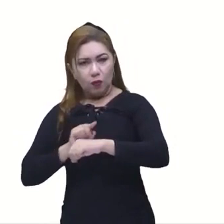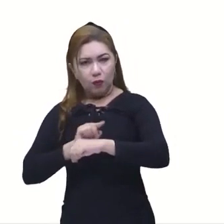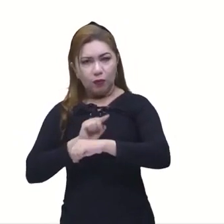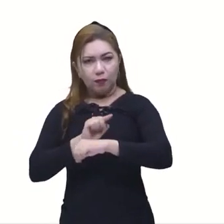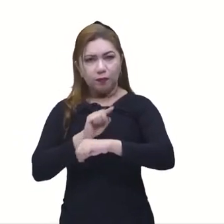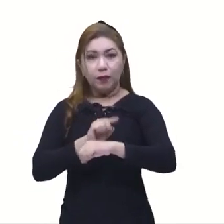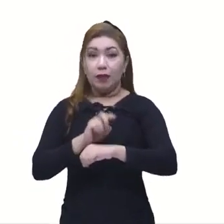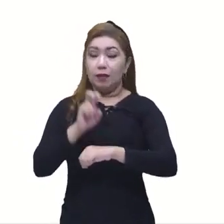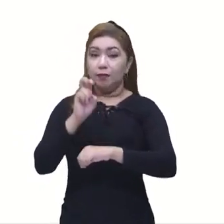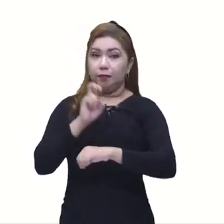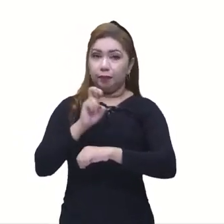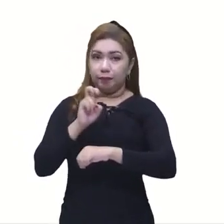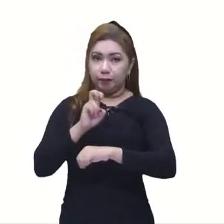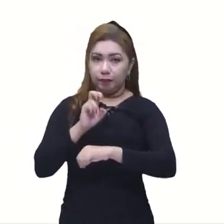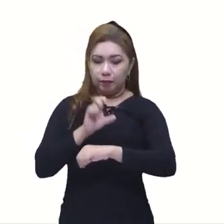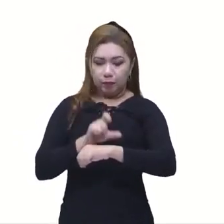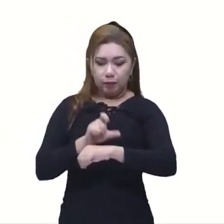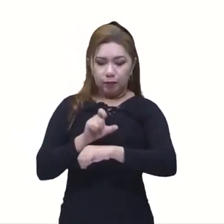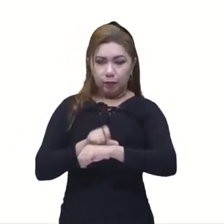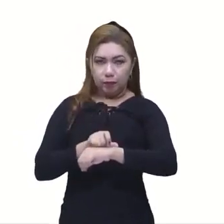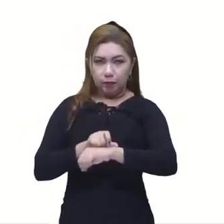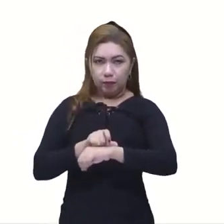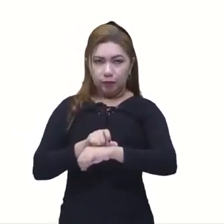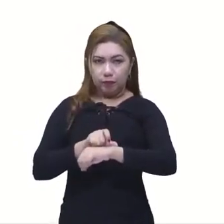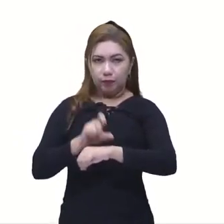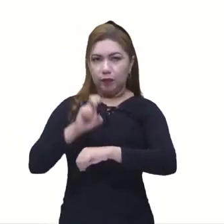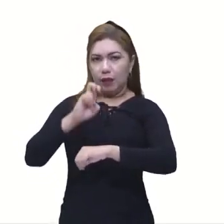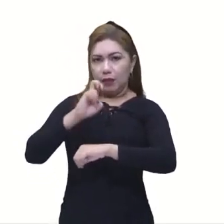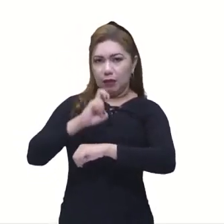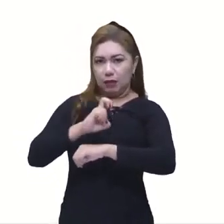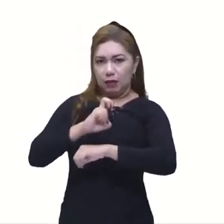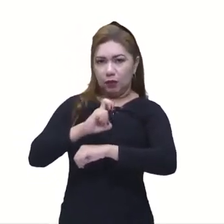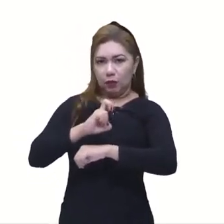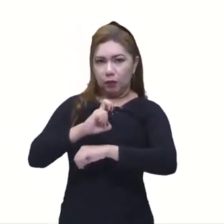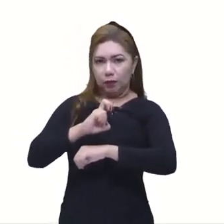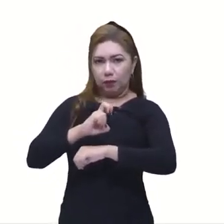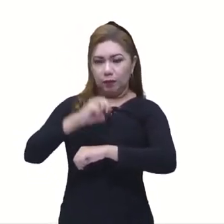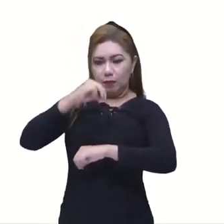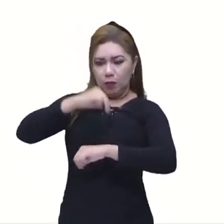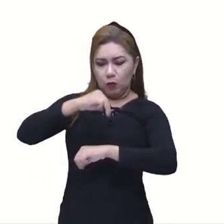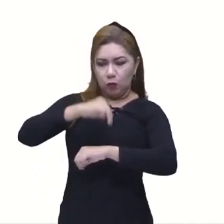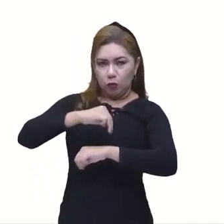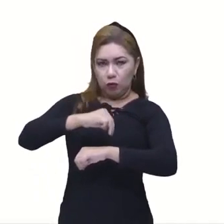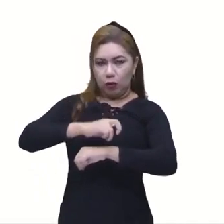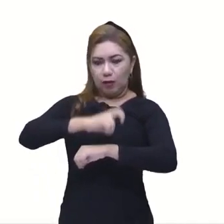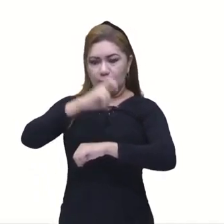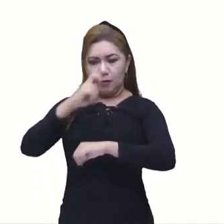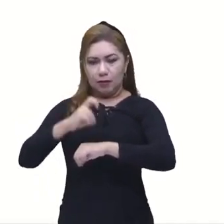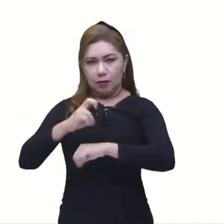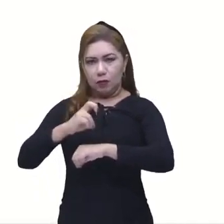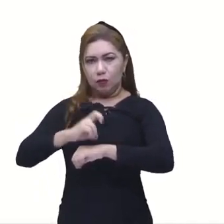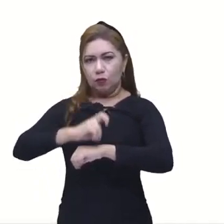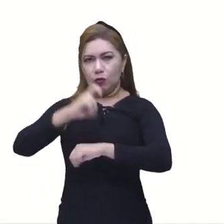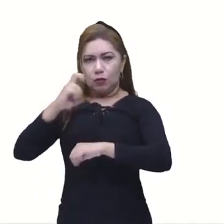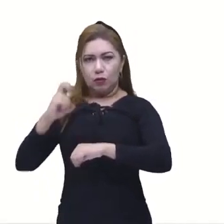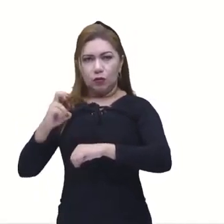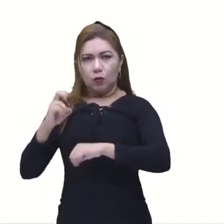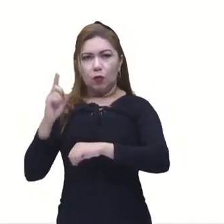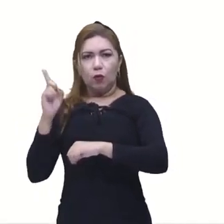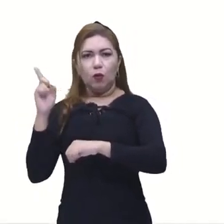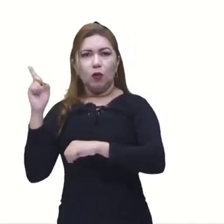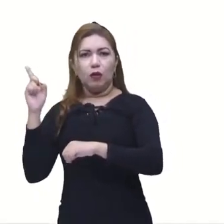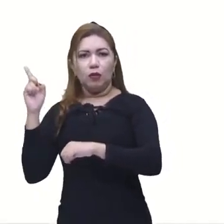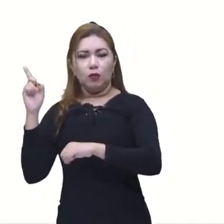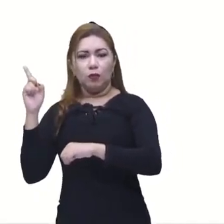Então, iniciando aqui do 12, 0 minutos, então nós vamos ter o quê? De 5 em 5. Então, aqui em uma hora eu tenho 5